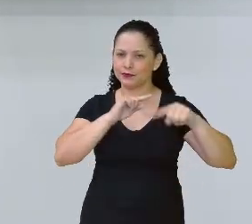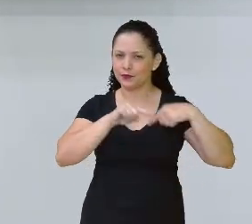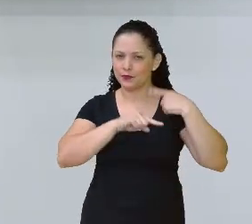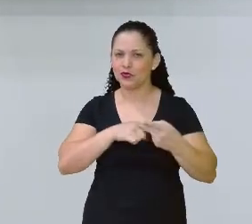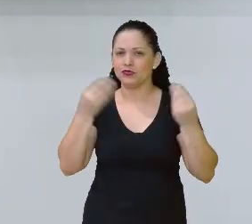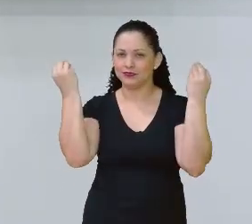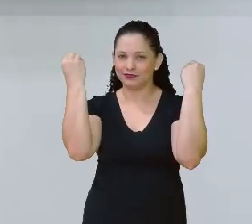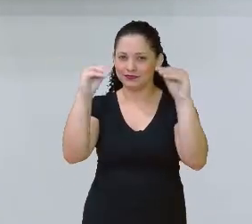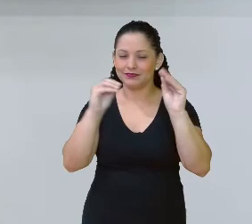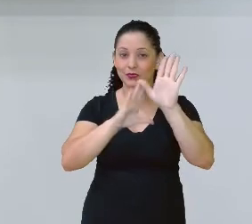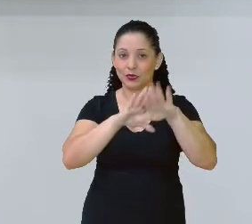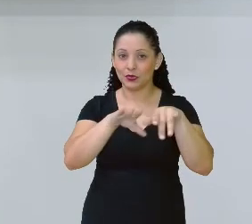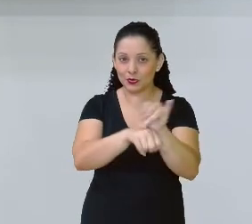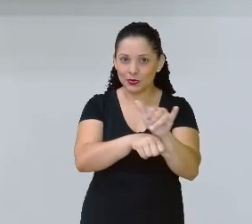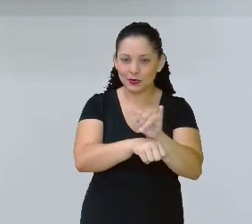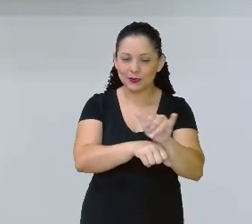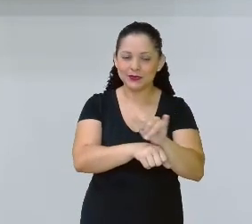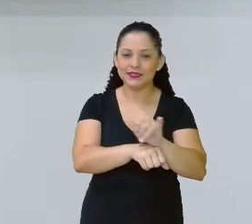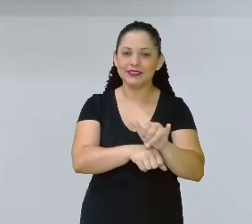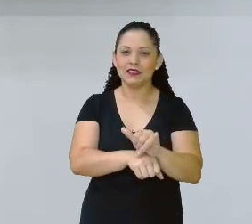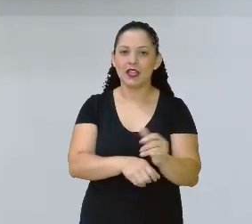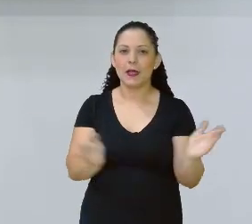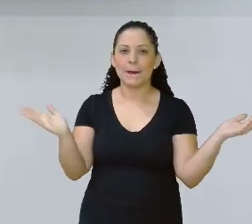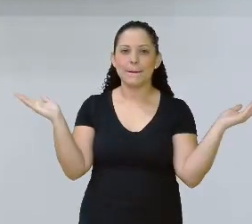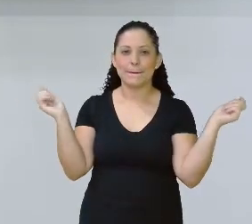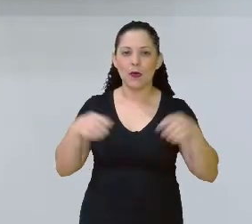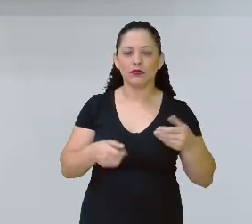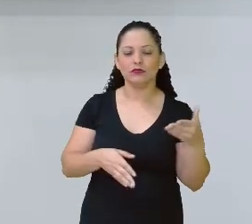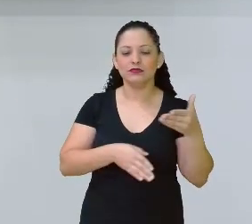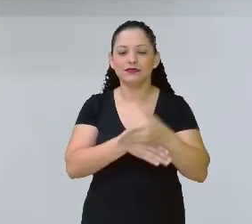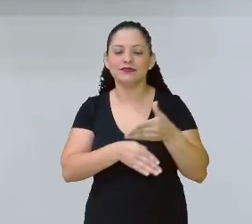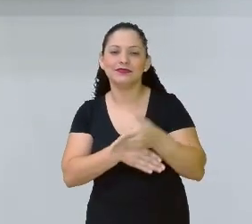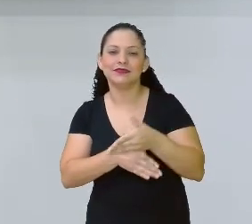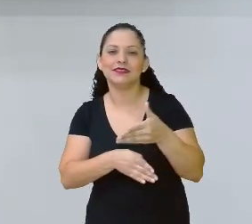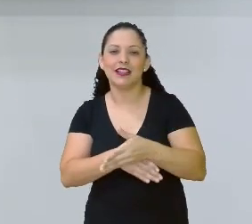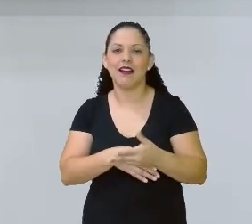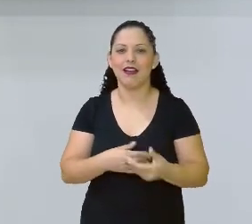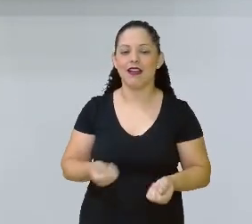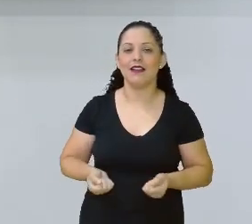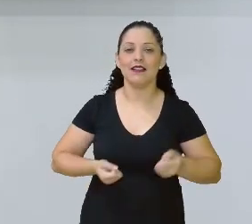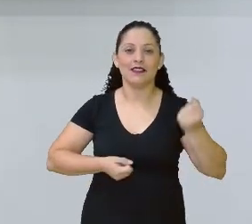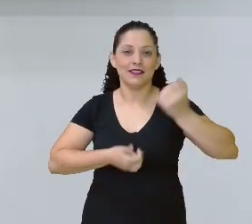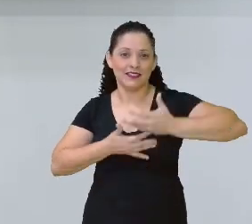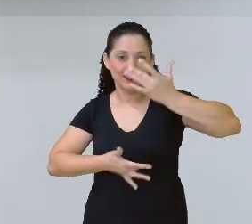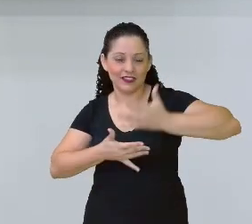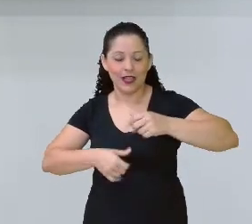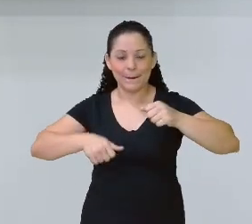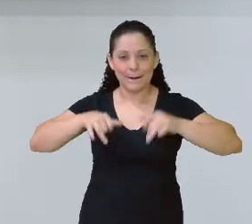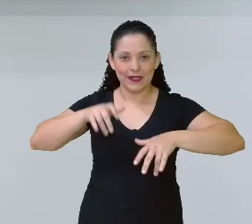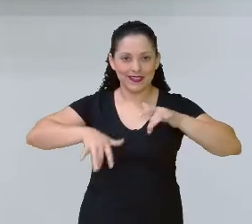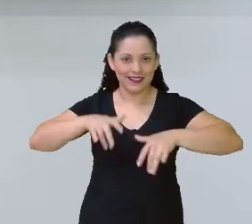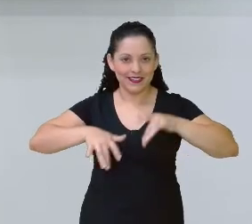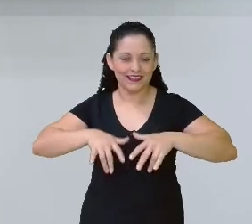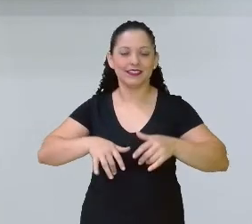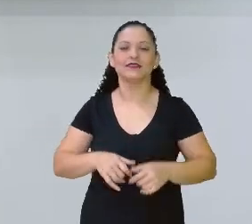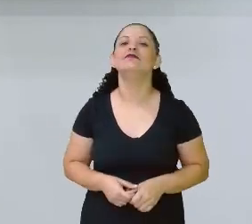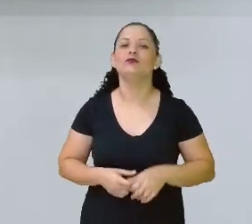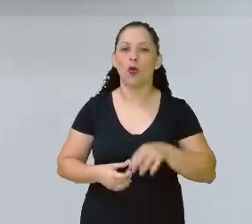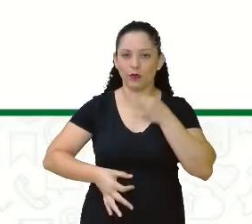que terminar. Você pode acessar e pode interagir conosco, deixar recadinhos